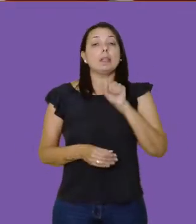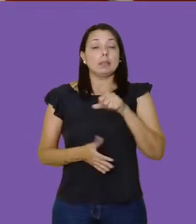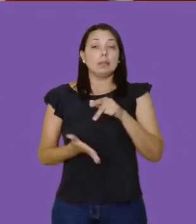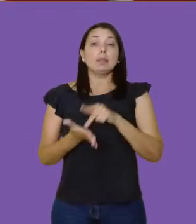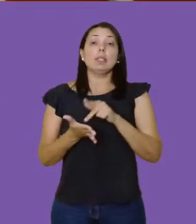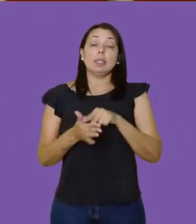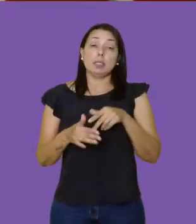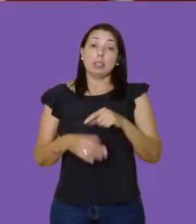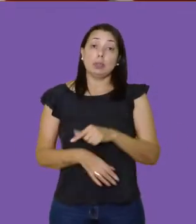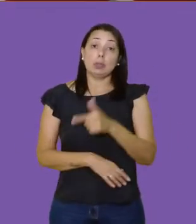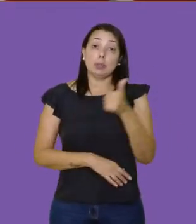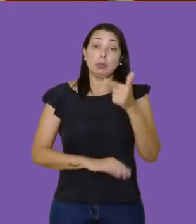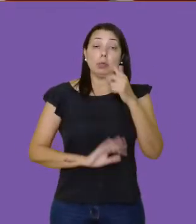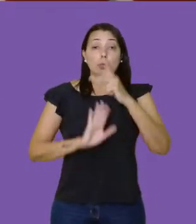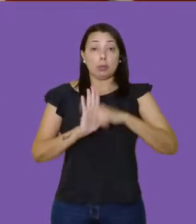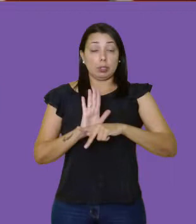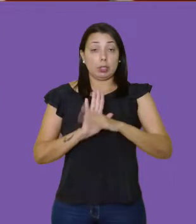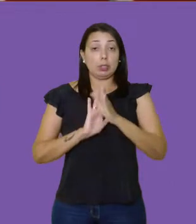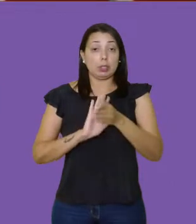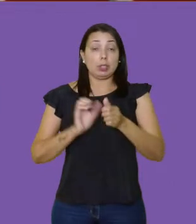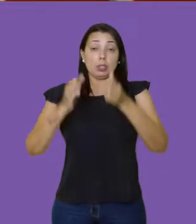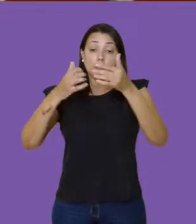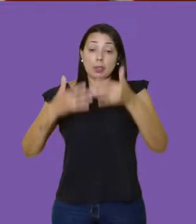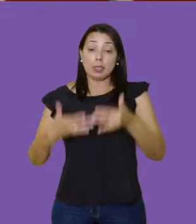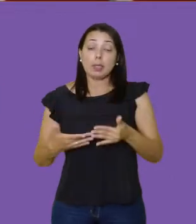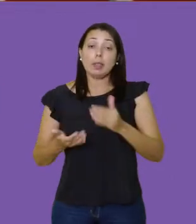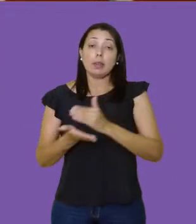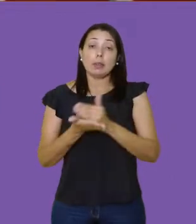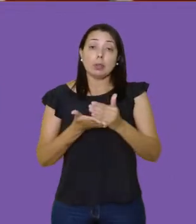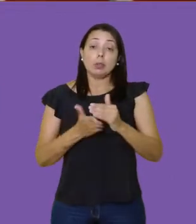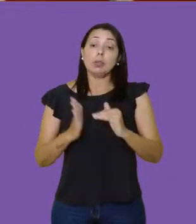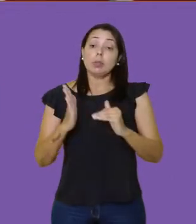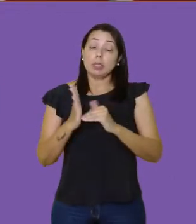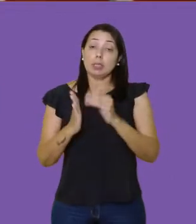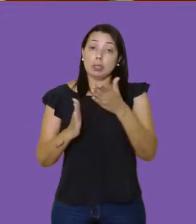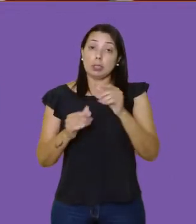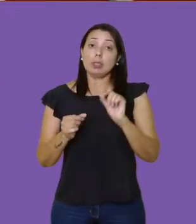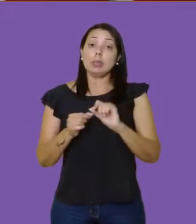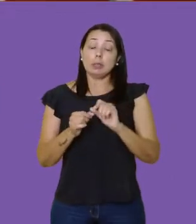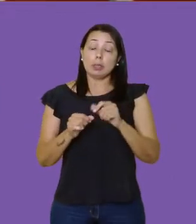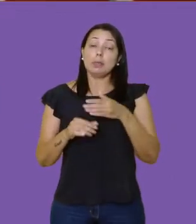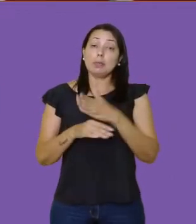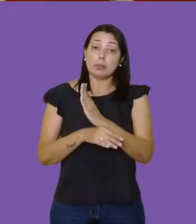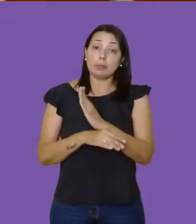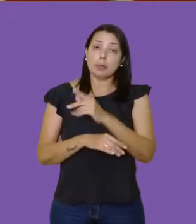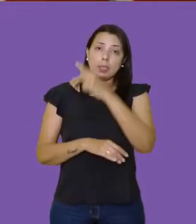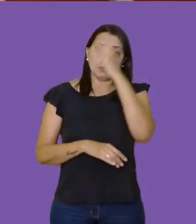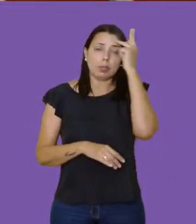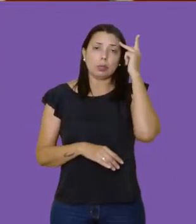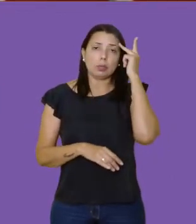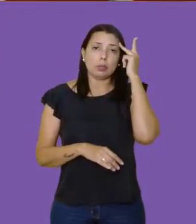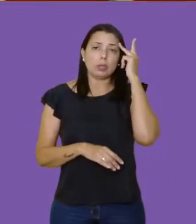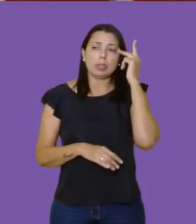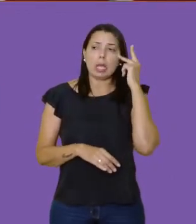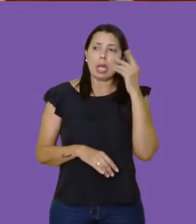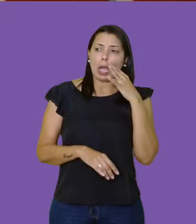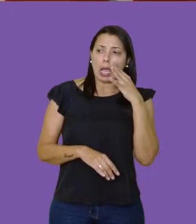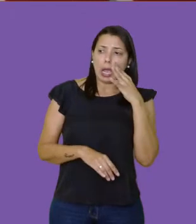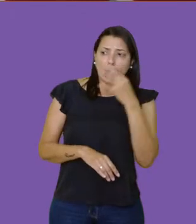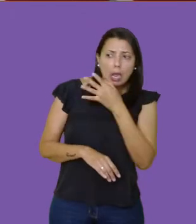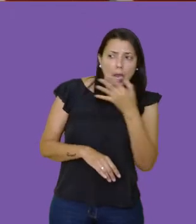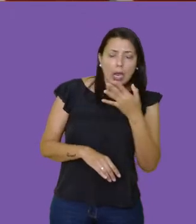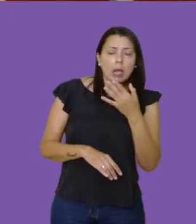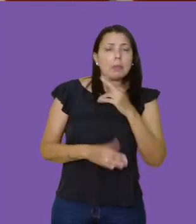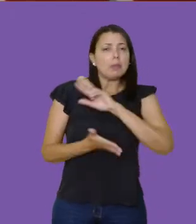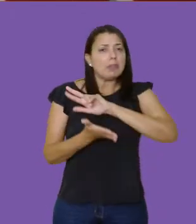Exatamente. Então, esses dois projetos que eu te disse, eles partiram do Senado, já foram aprovados no Senado, e as pessoas não estavam nem prestando atenção, porque são tantos ao